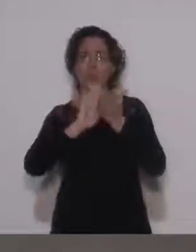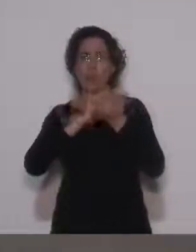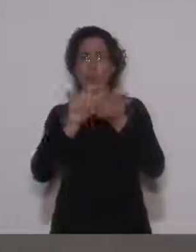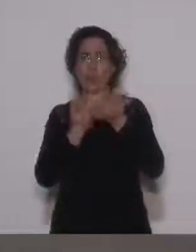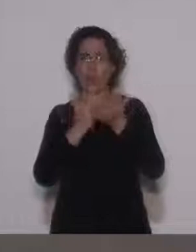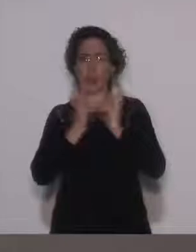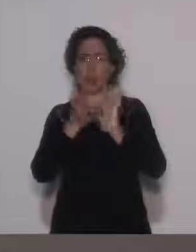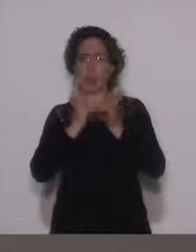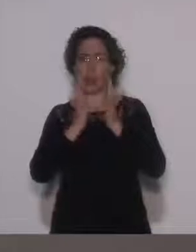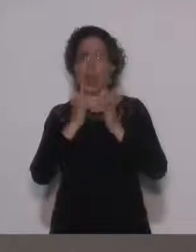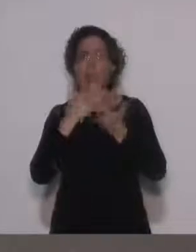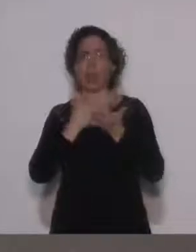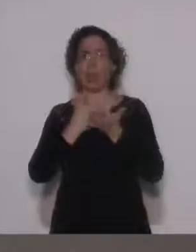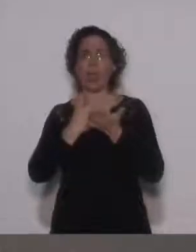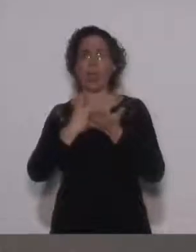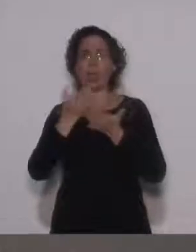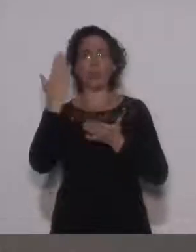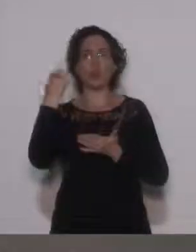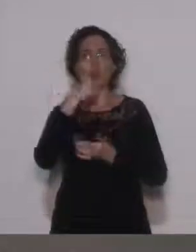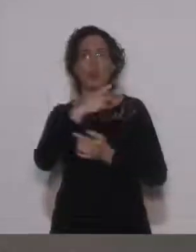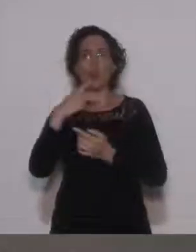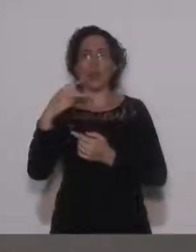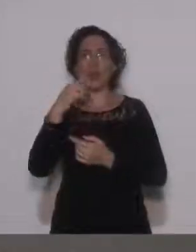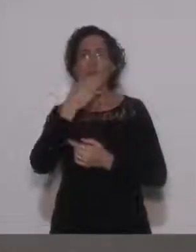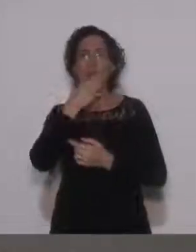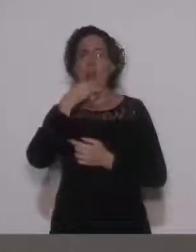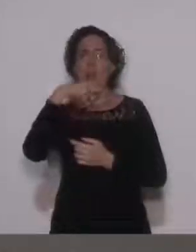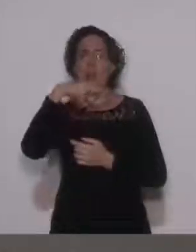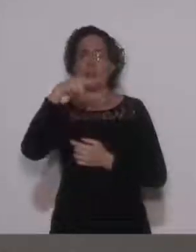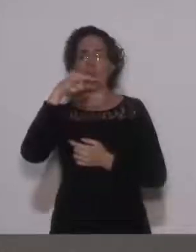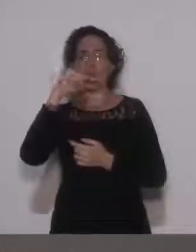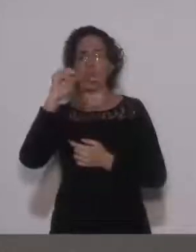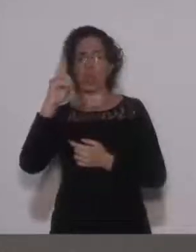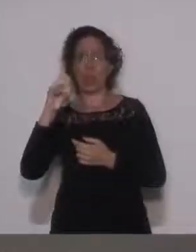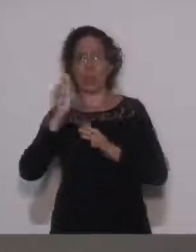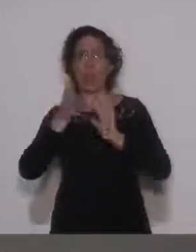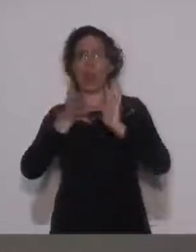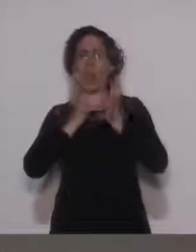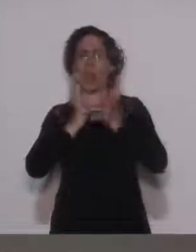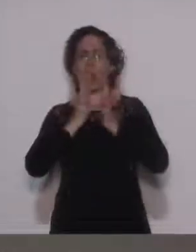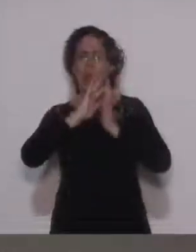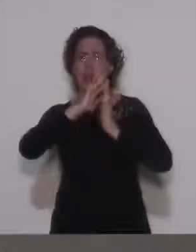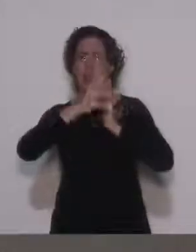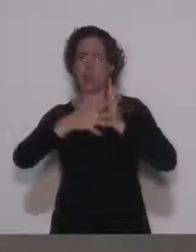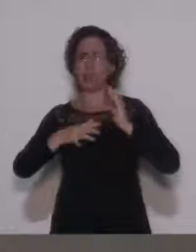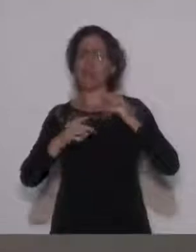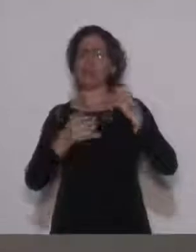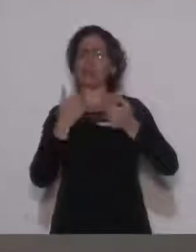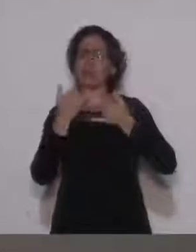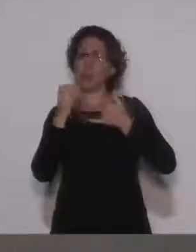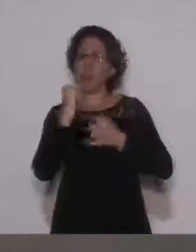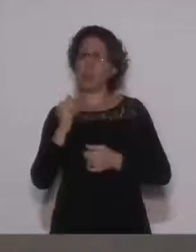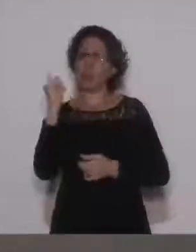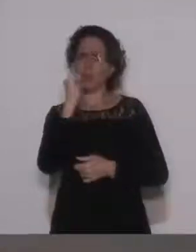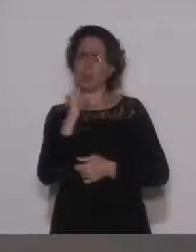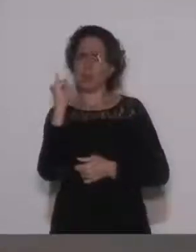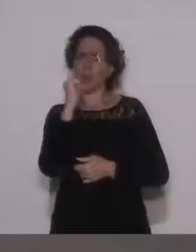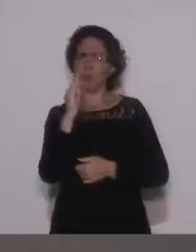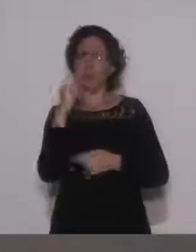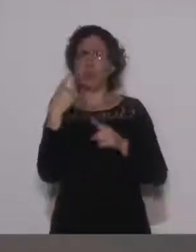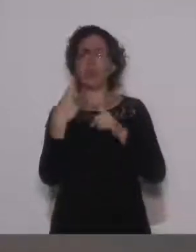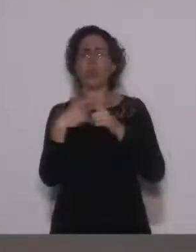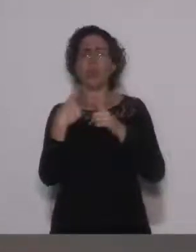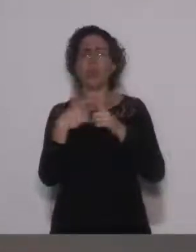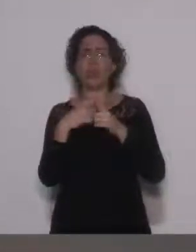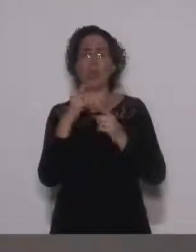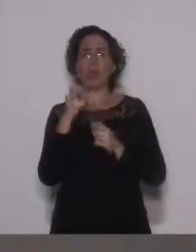é? Ela iniciou na presidência do vereador Nil Ramos, e a Libras ela é tão importante porque talvez a gente só